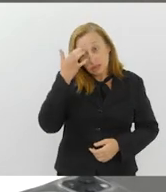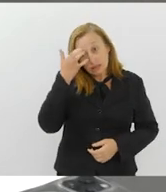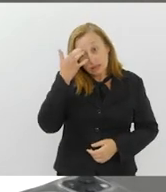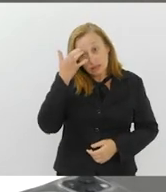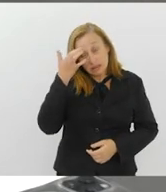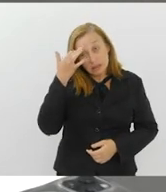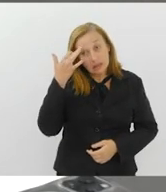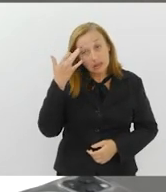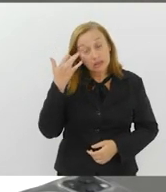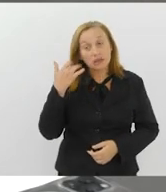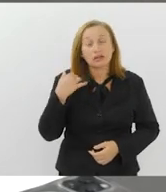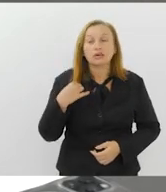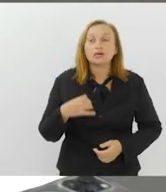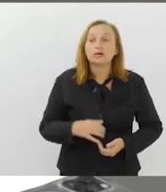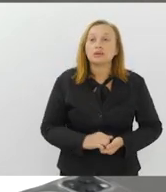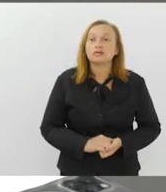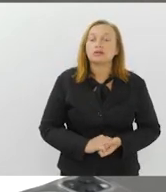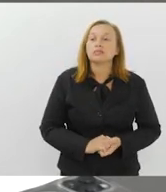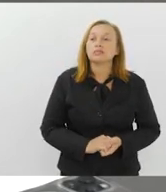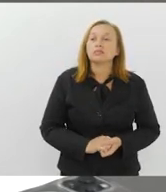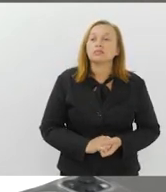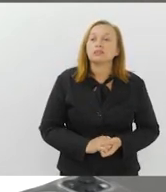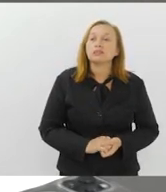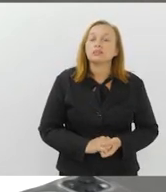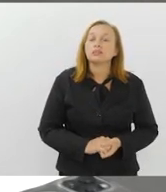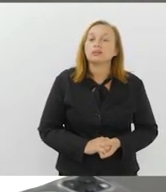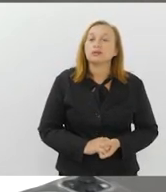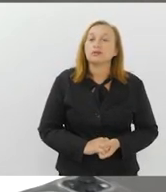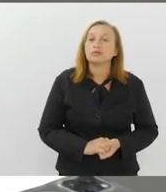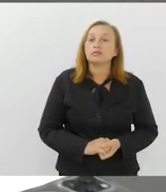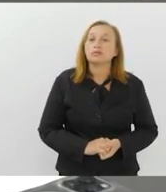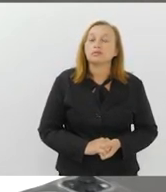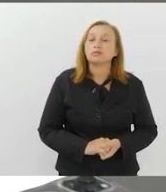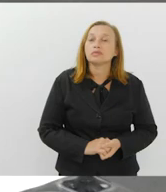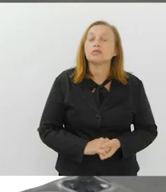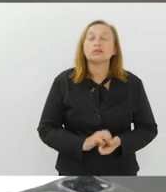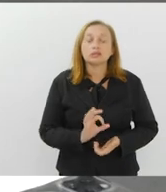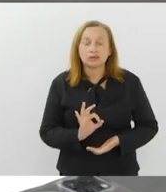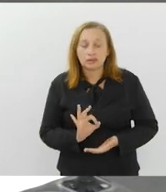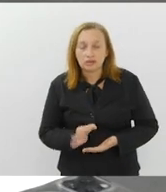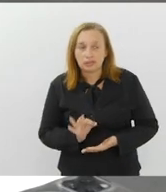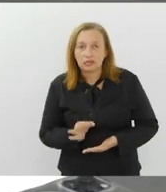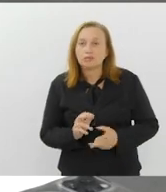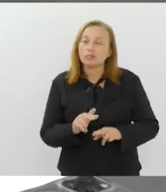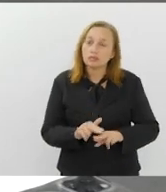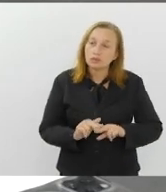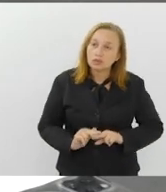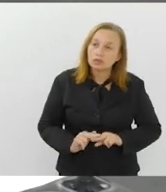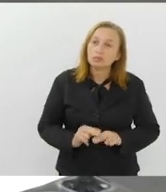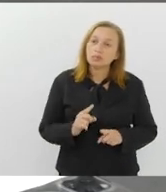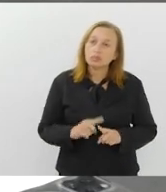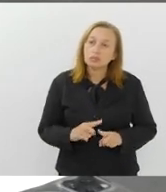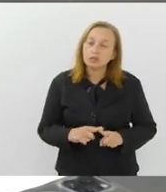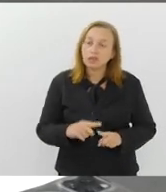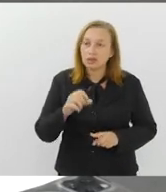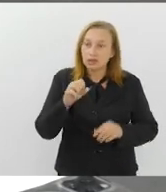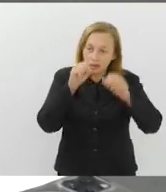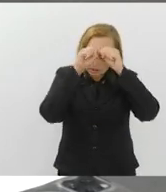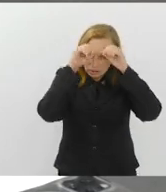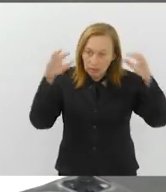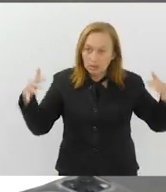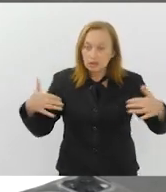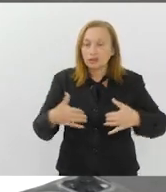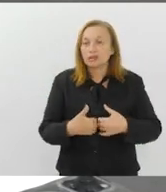Insisto, não necessariamente existe essa declaração, e exatamente por esse motivo, até porque TEA, né, como